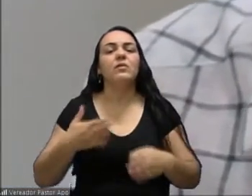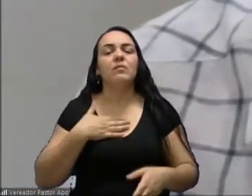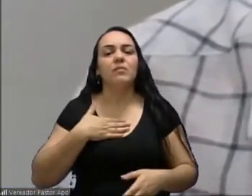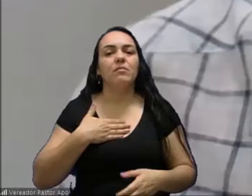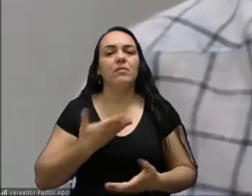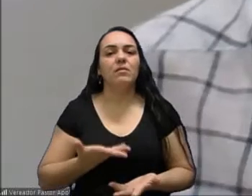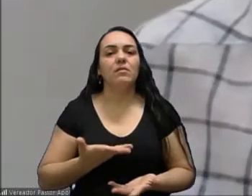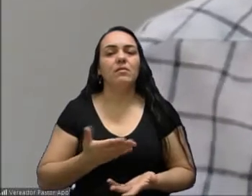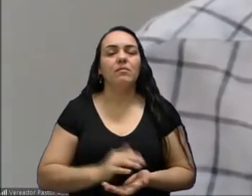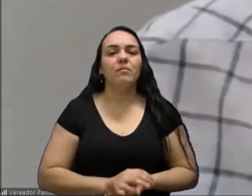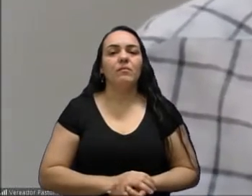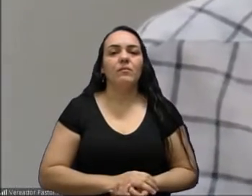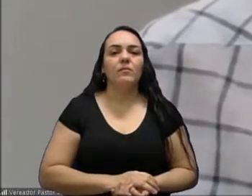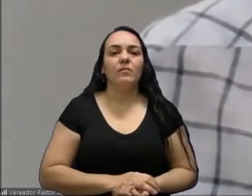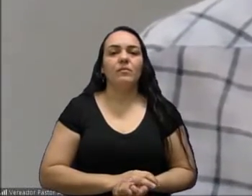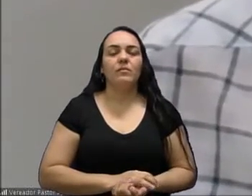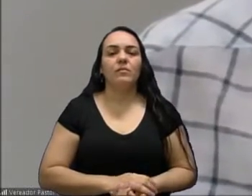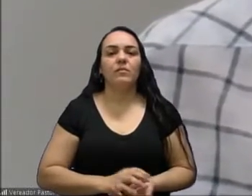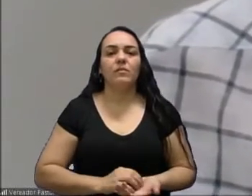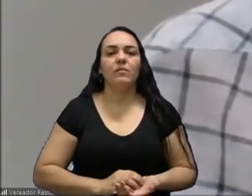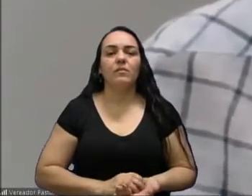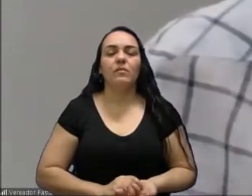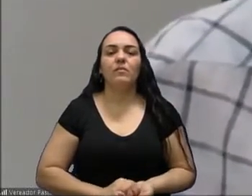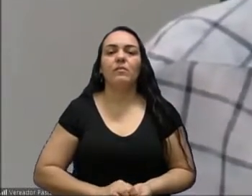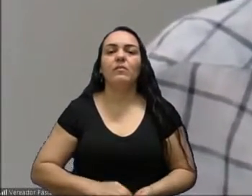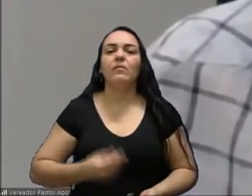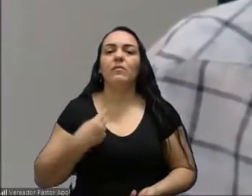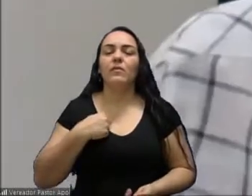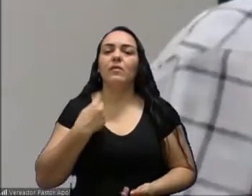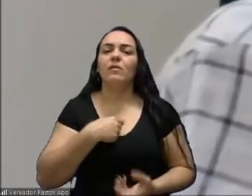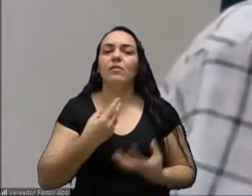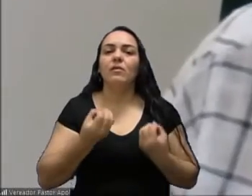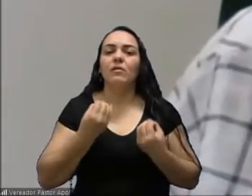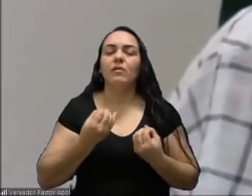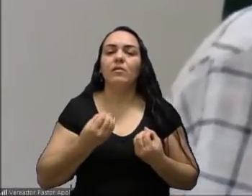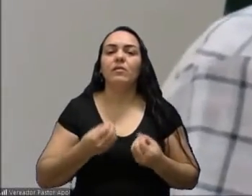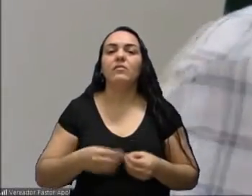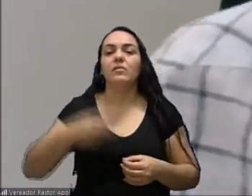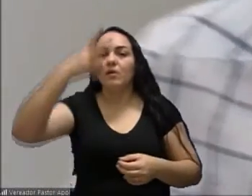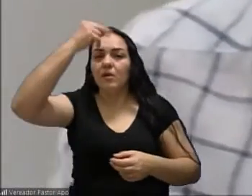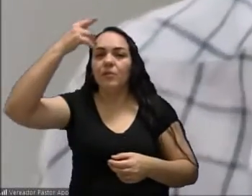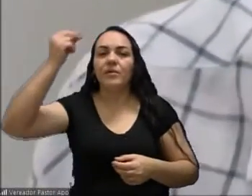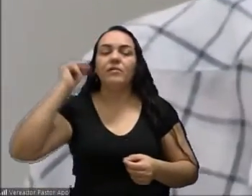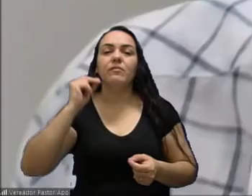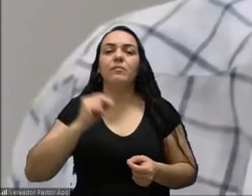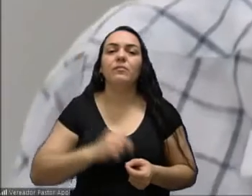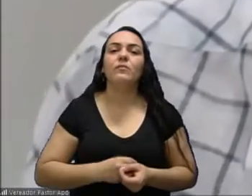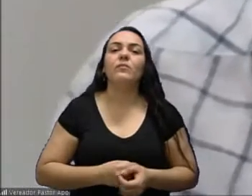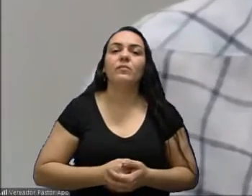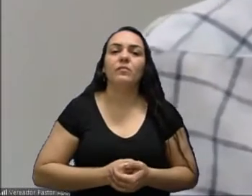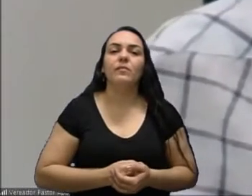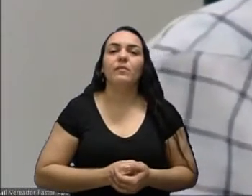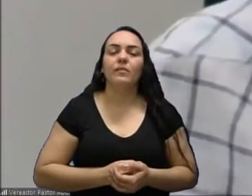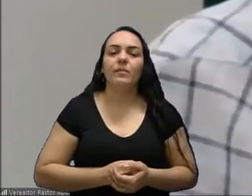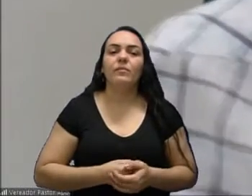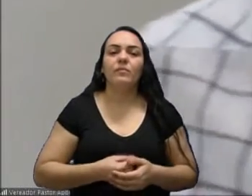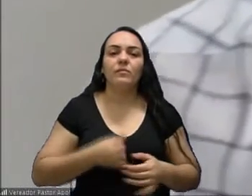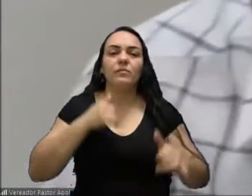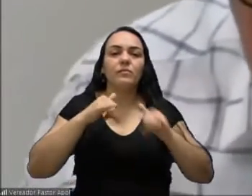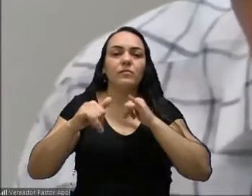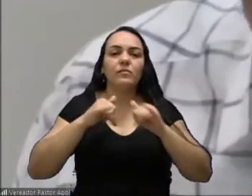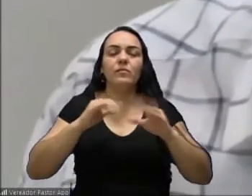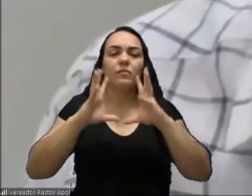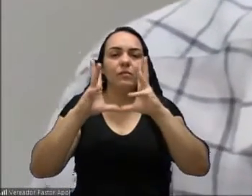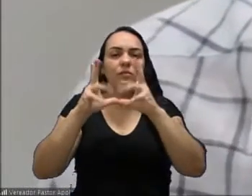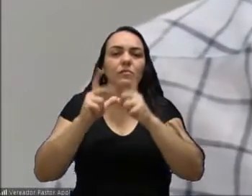como você disse nós temos que valorizar isso aqui e a prefeita está para que todos